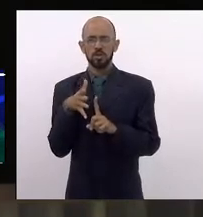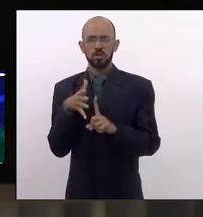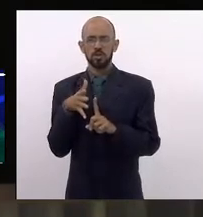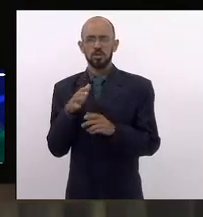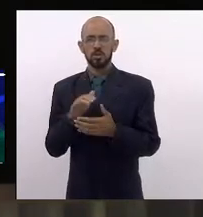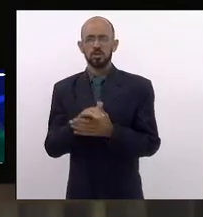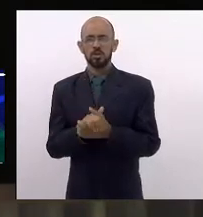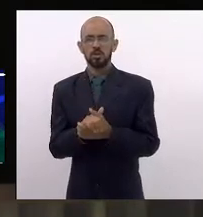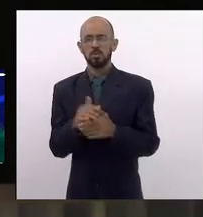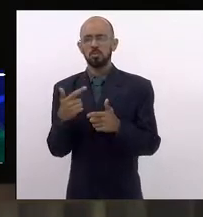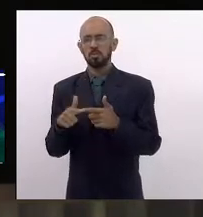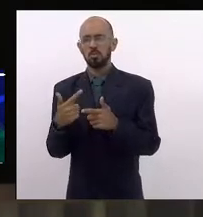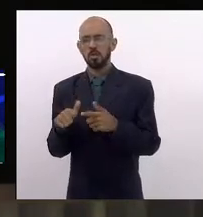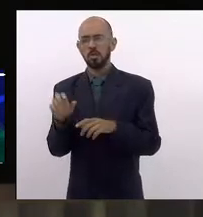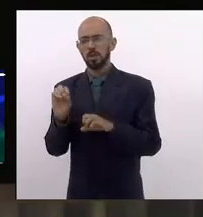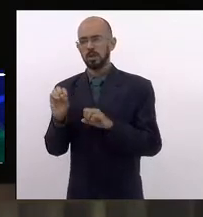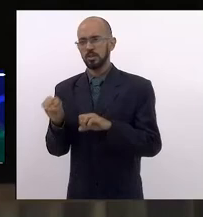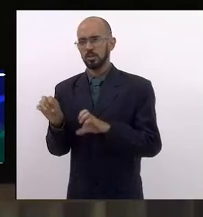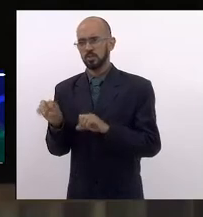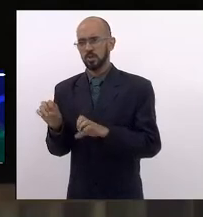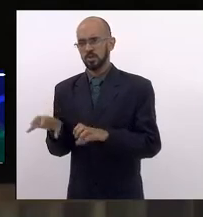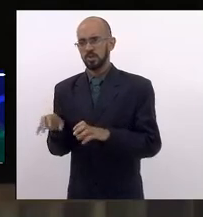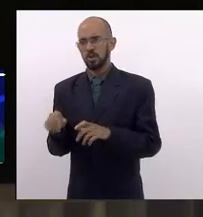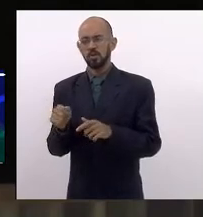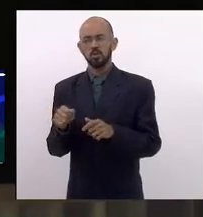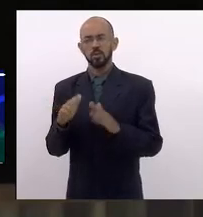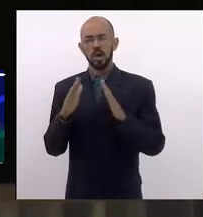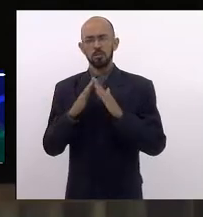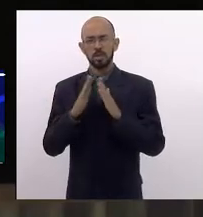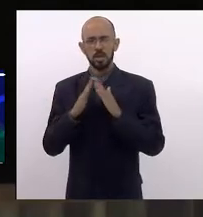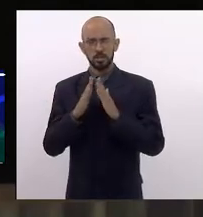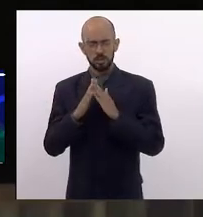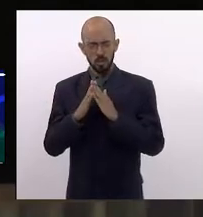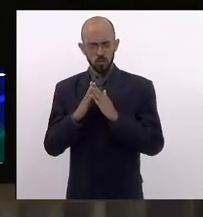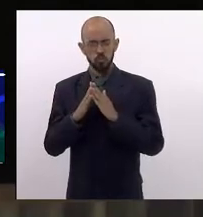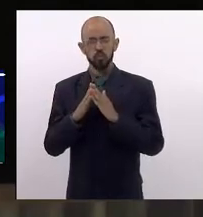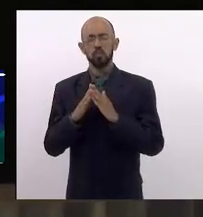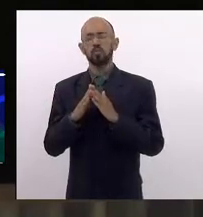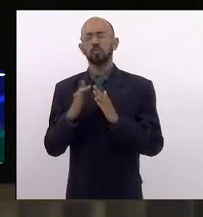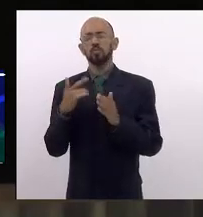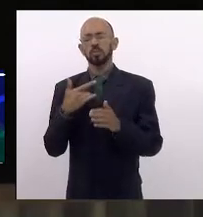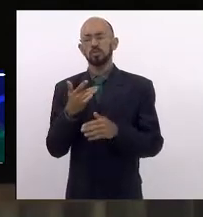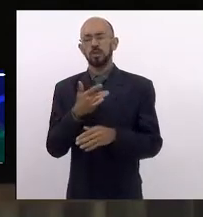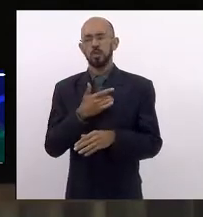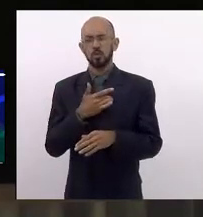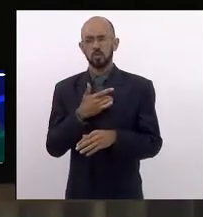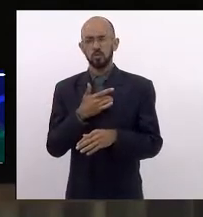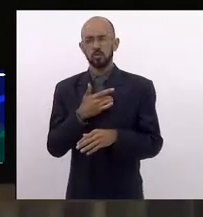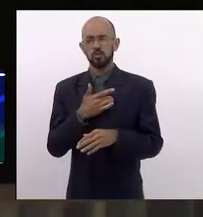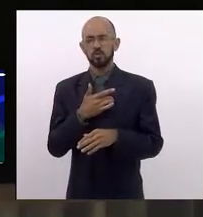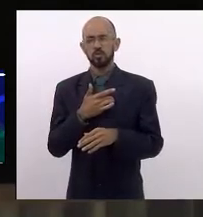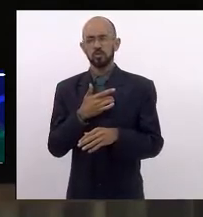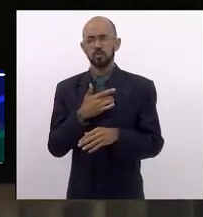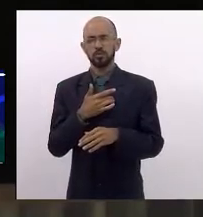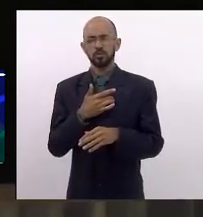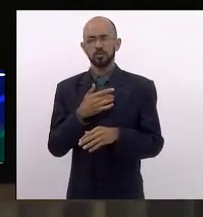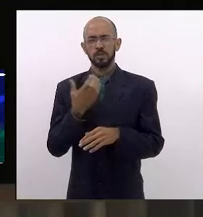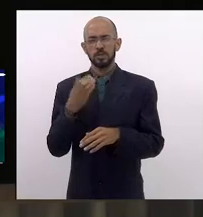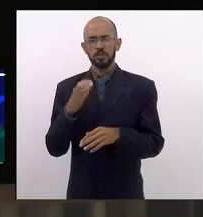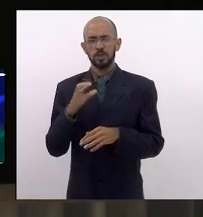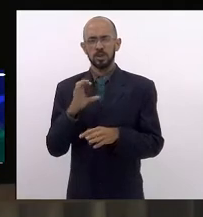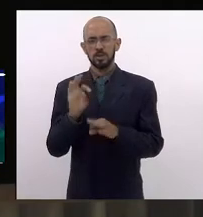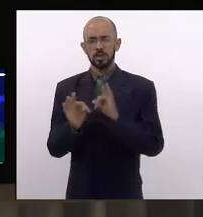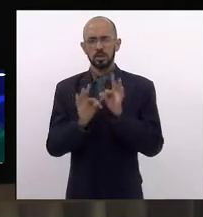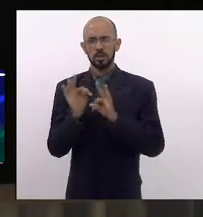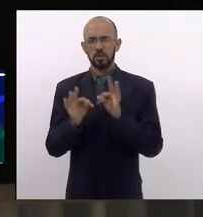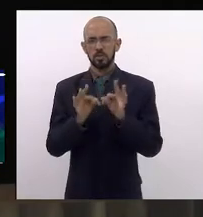e a pressão da educação tá quase chorando habitação a coleção da Saúde está começando a ciência